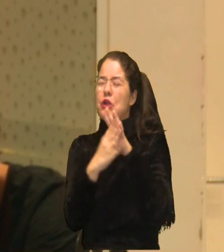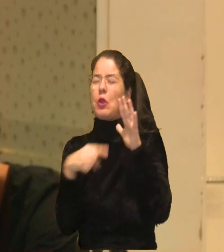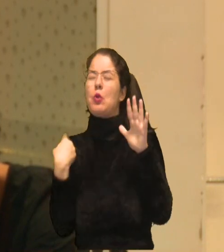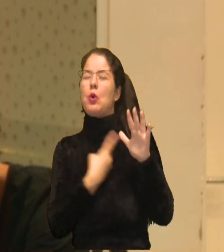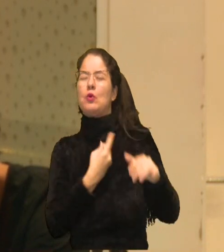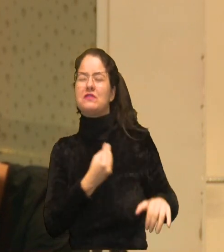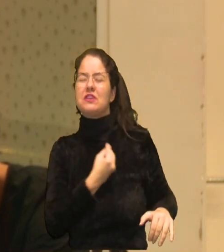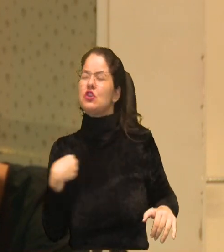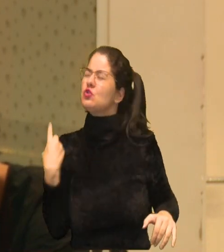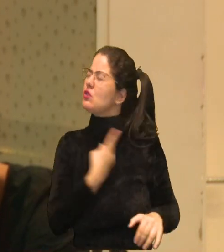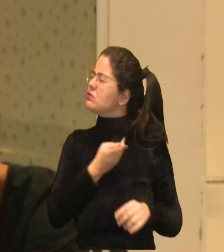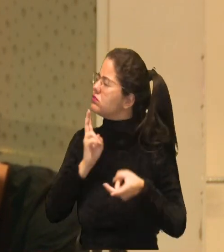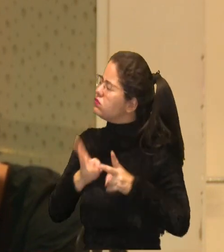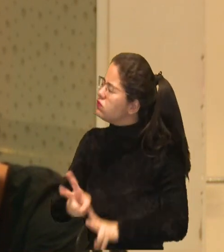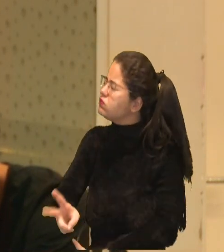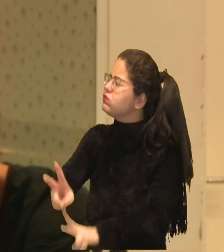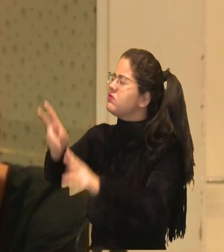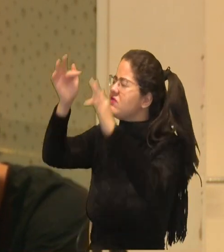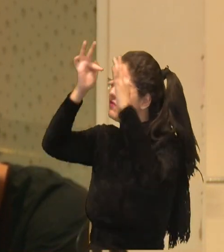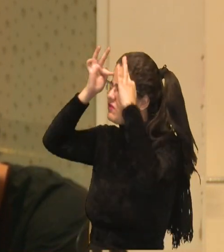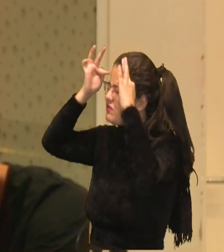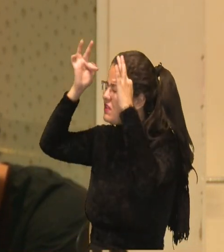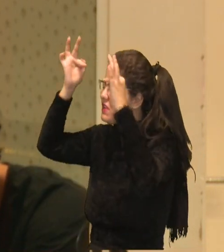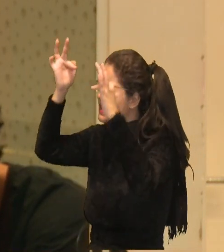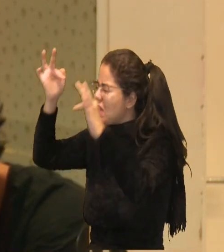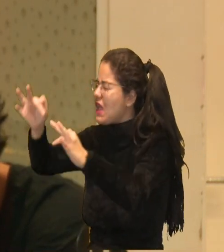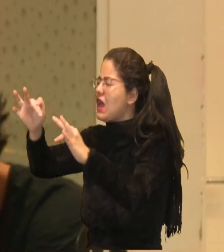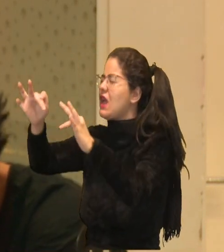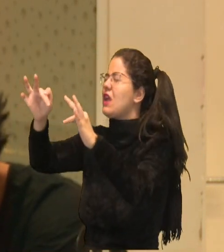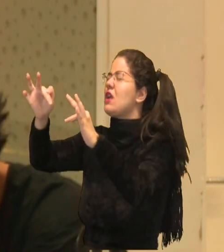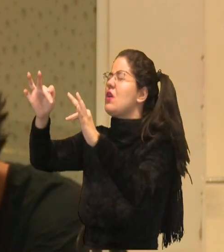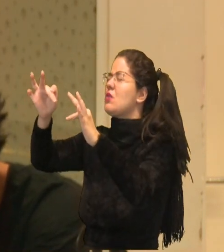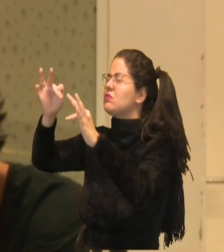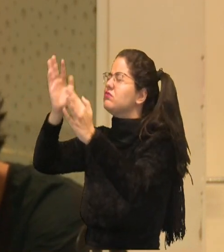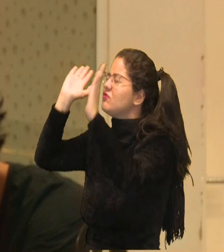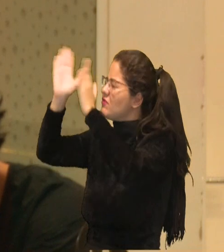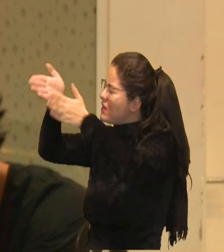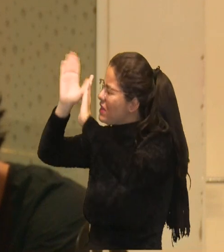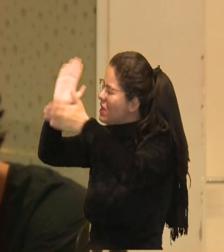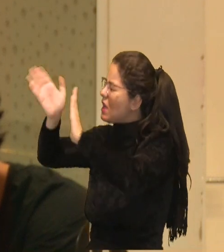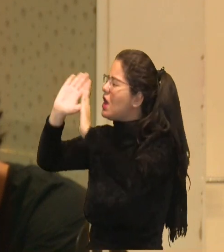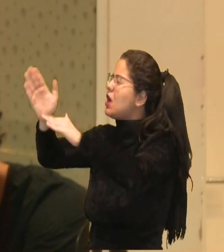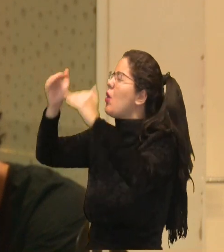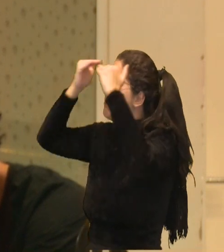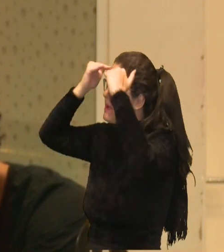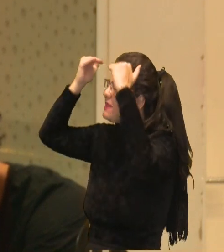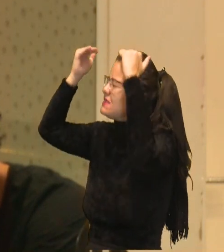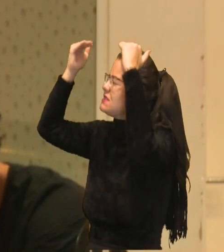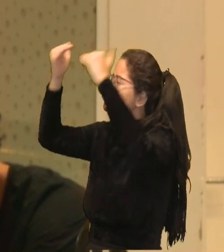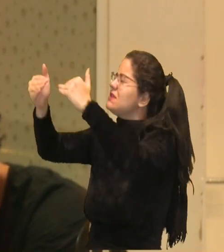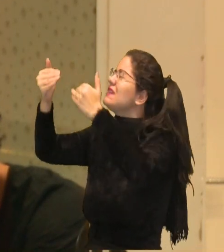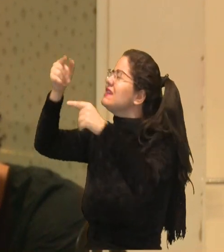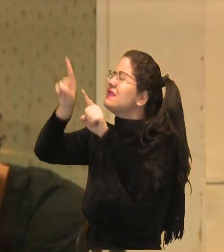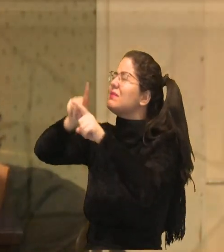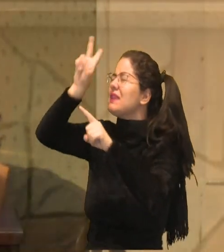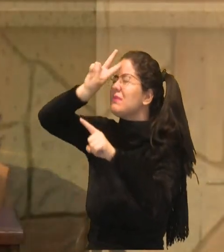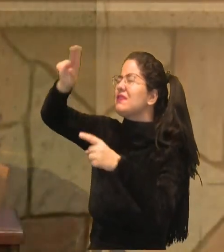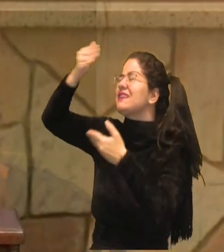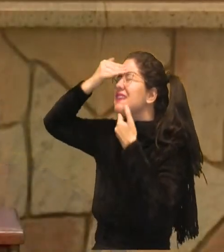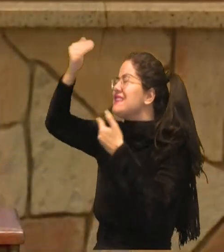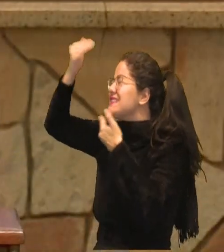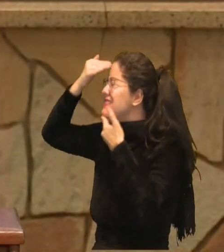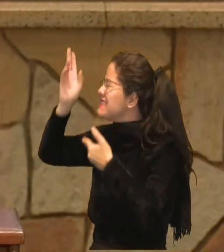Deus, obedecendo a Tua palavra, glorificando ao Senhor e agradecendo em todos os momentos da nossa